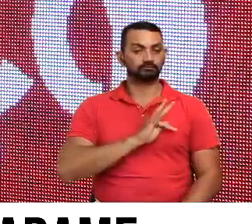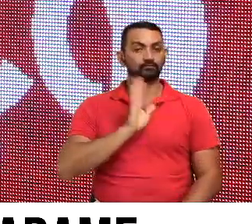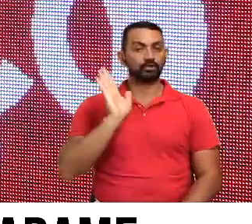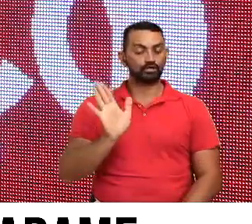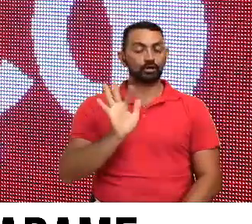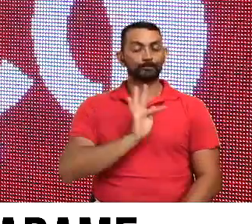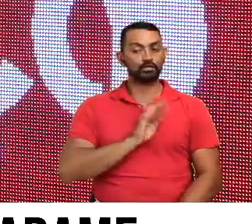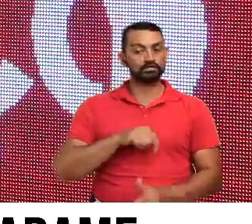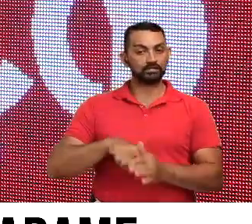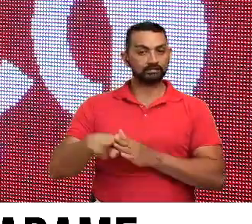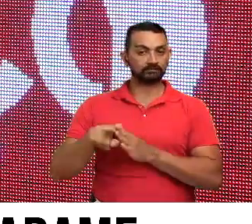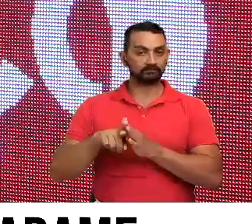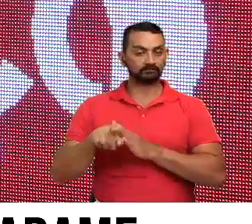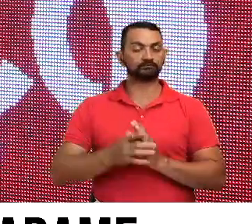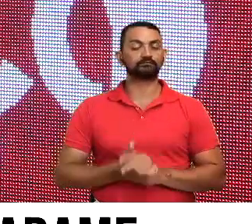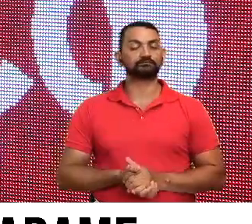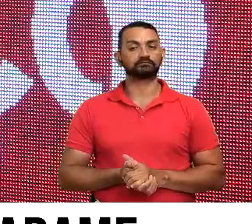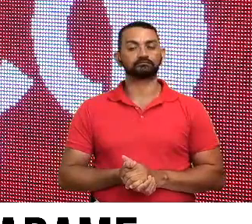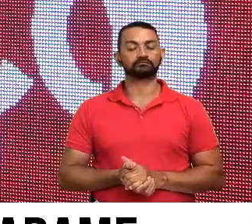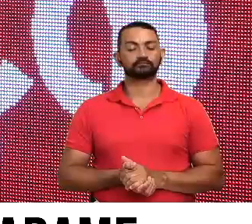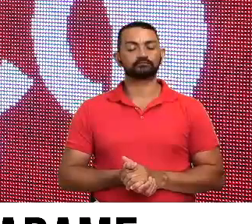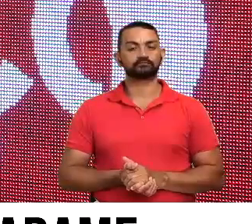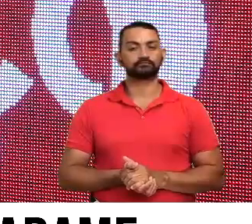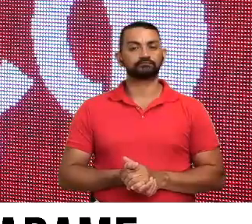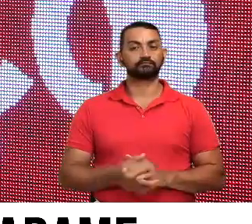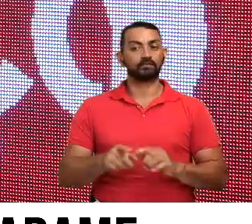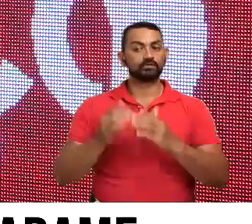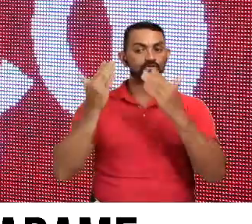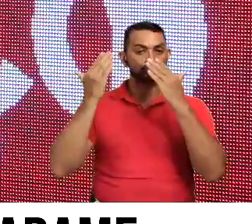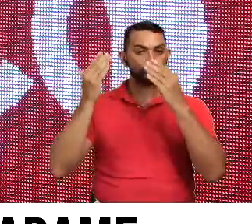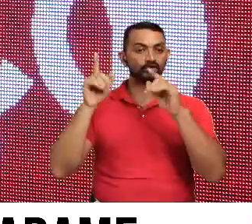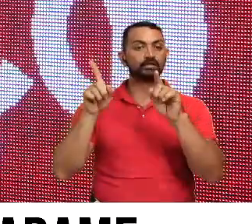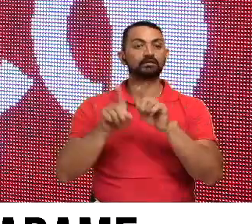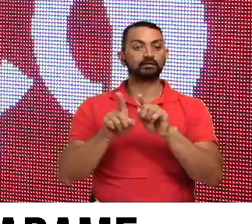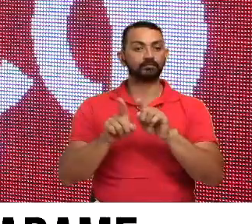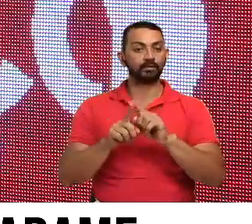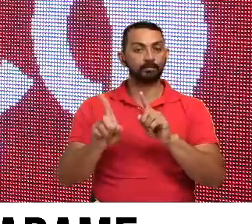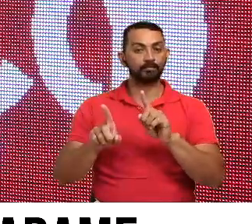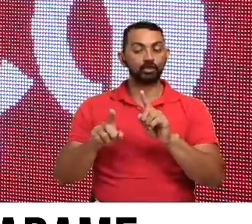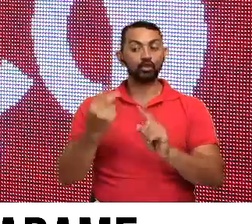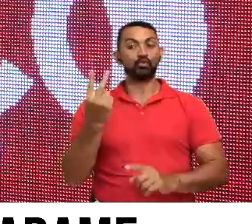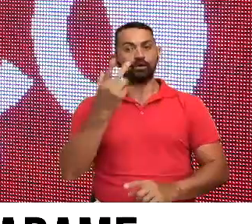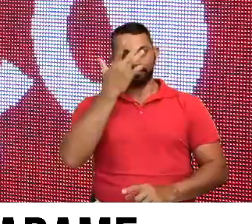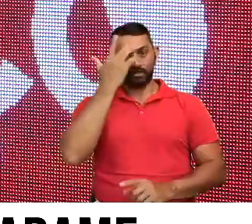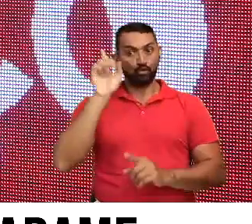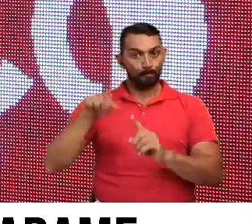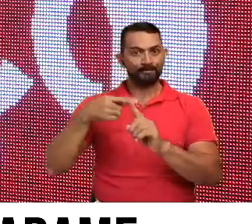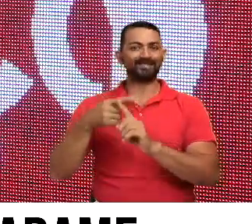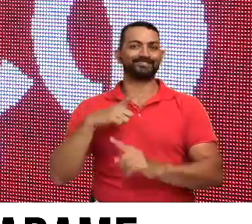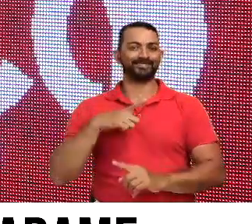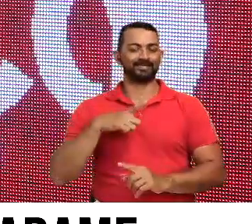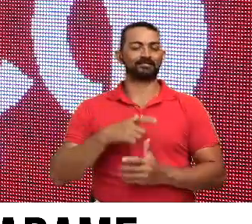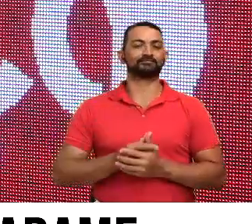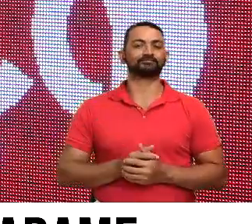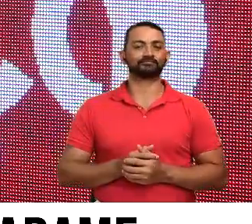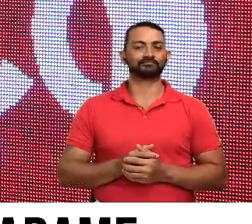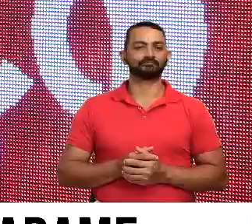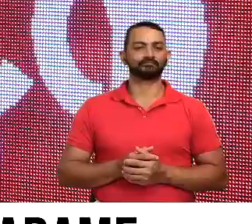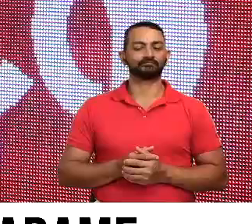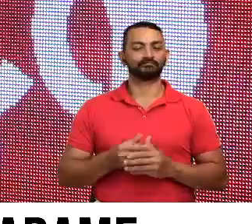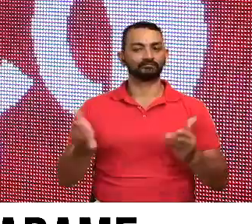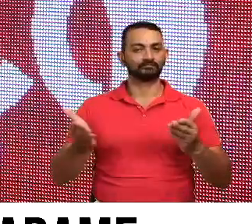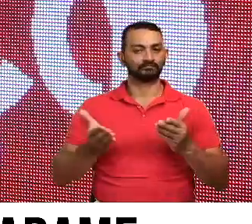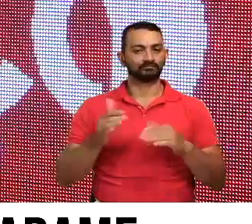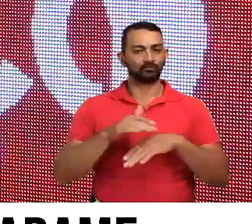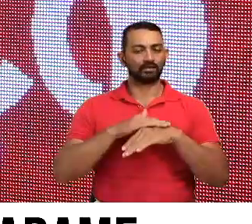caso, virou caso de polícia. E tem suspeita de envolvimento de pelo menos mais duas pessoas no caso também. Eu vou